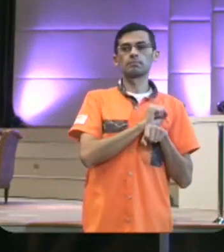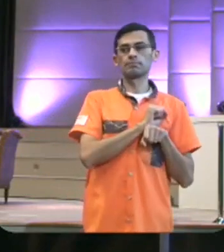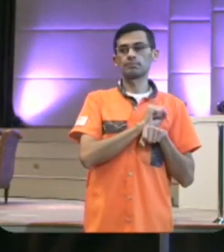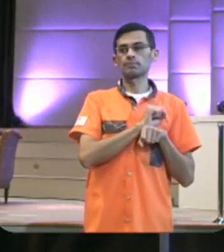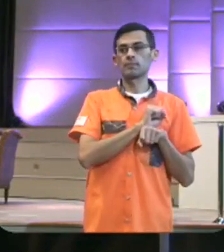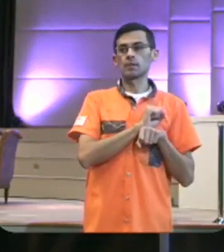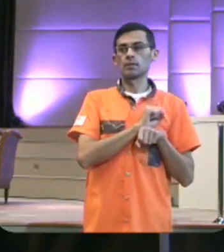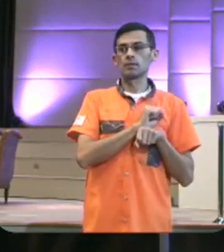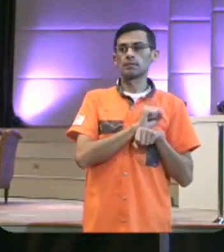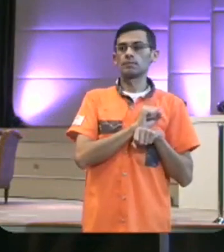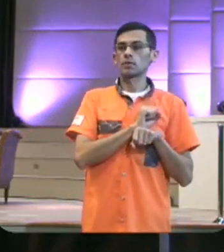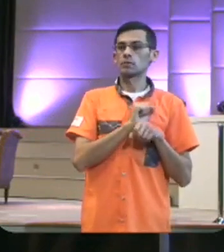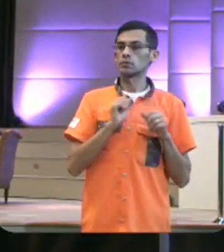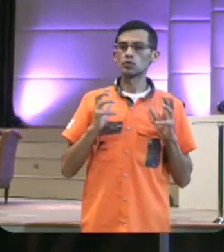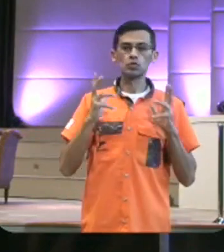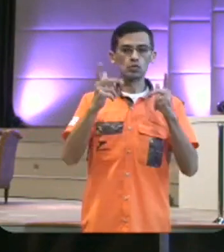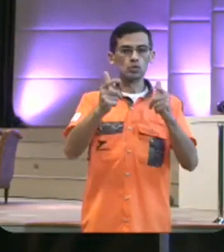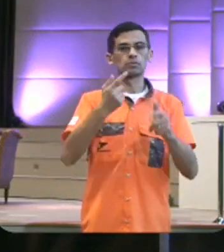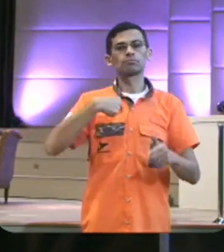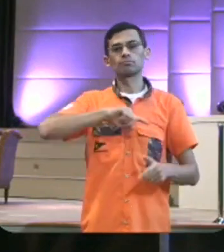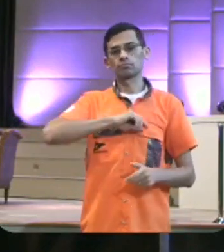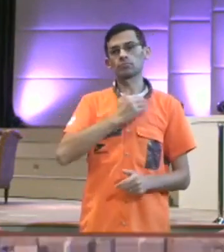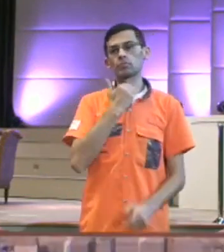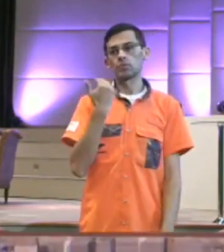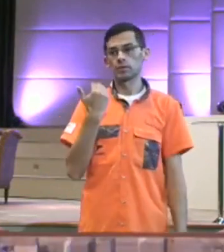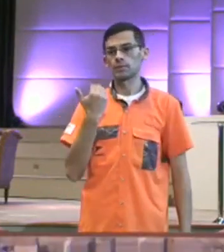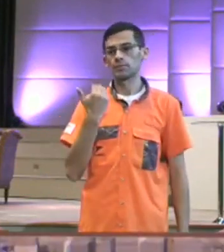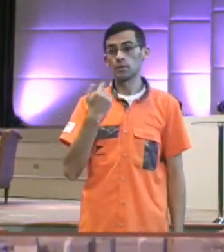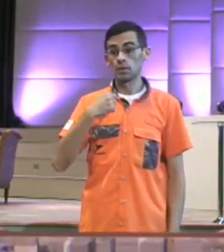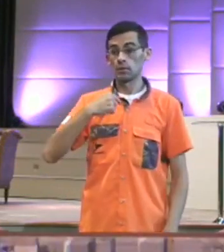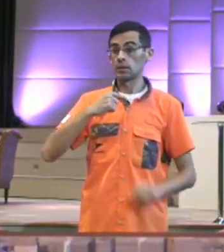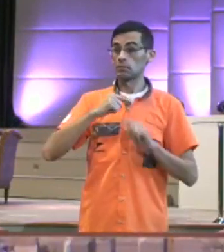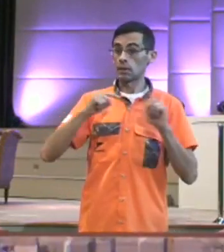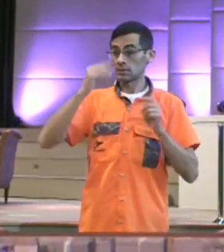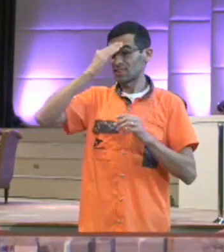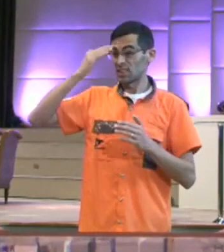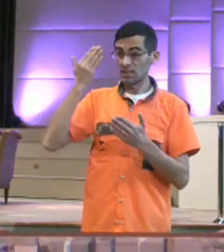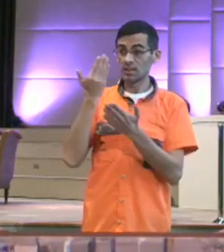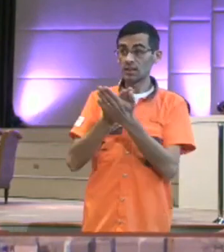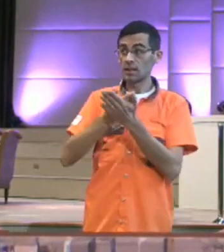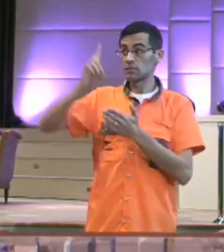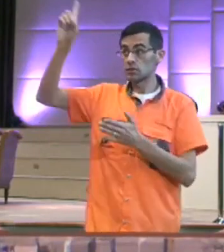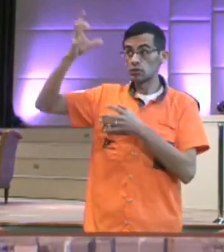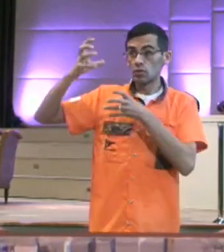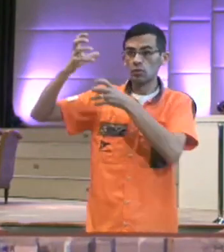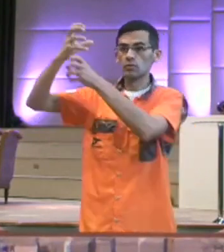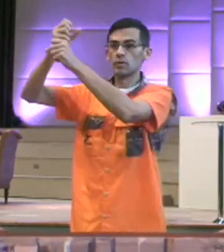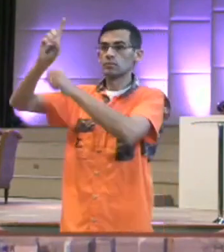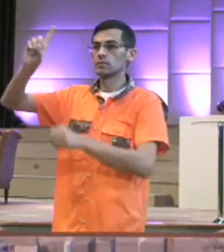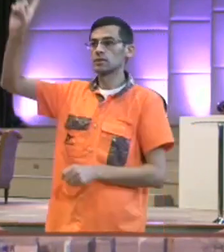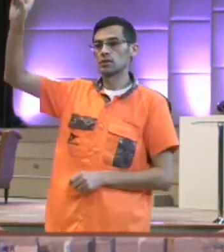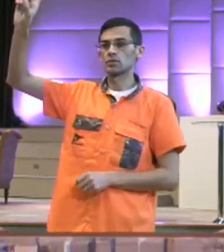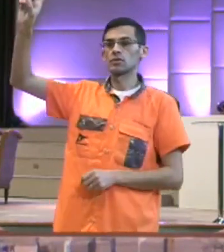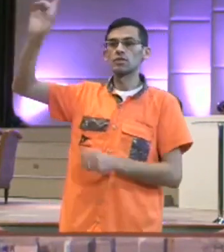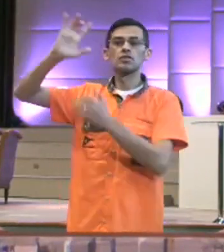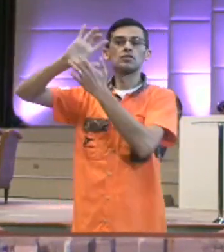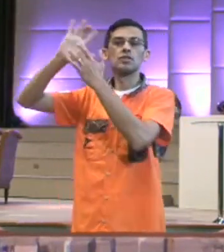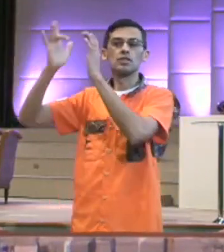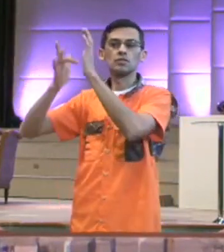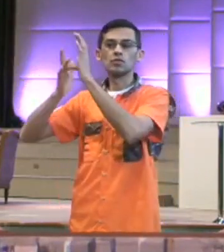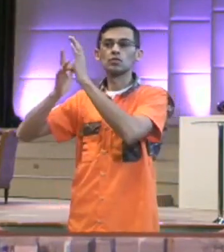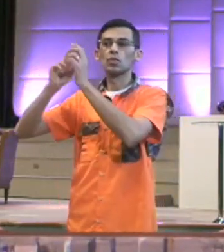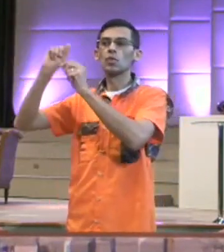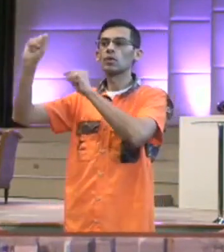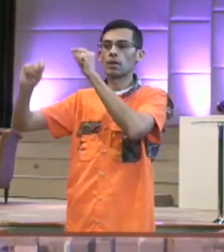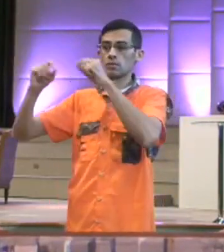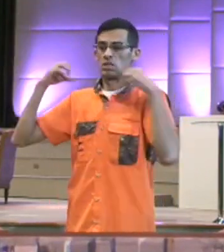morte. Todos nós que cremos em Jesus e que confiamos nele, Jesus não vai